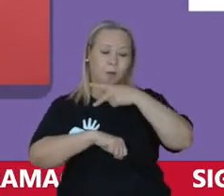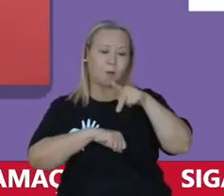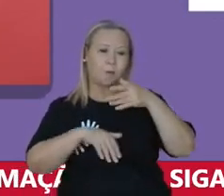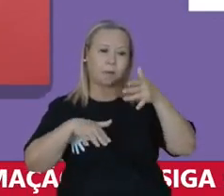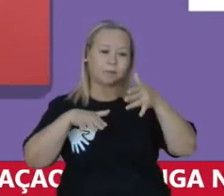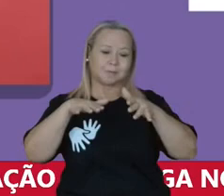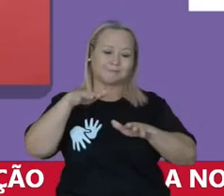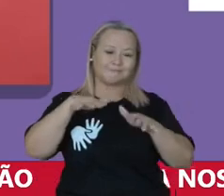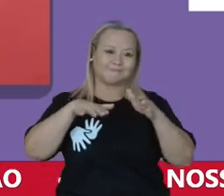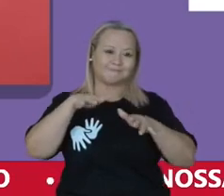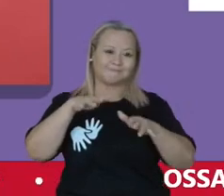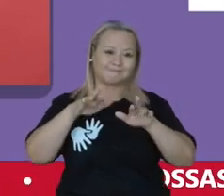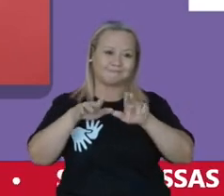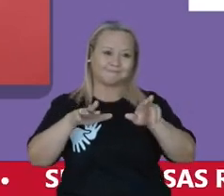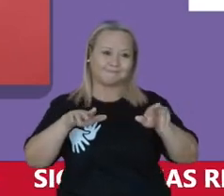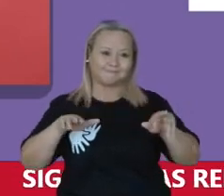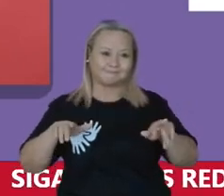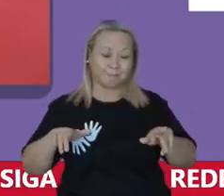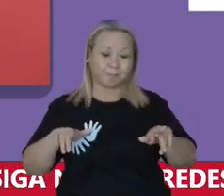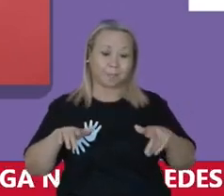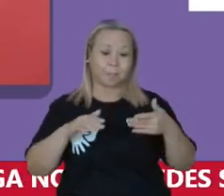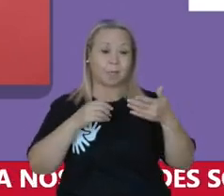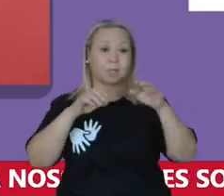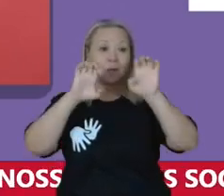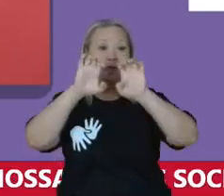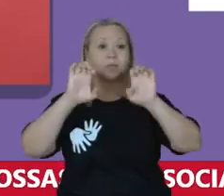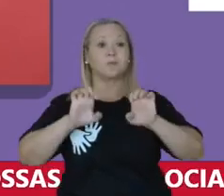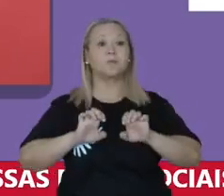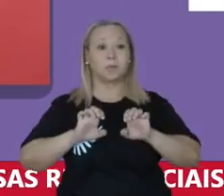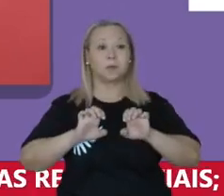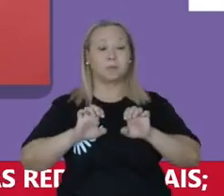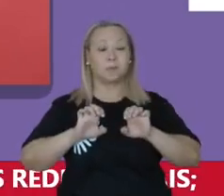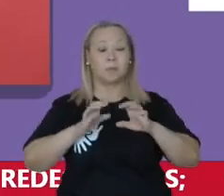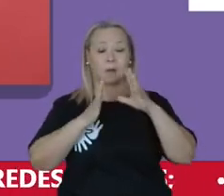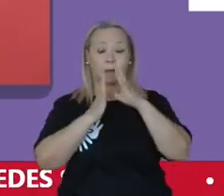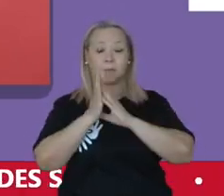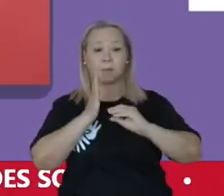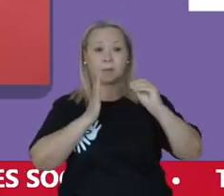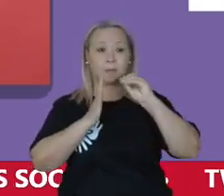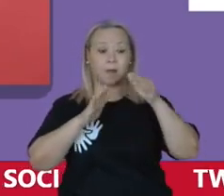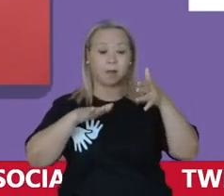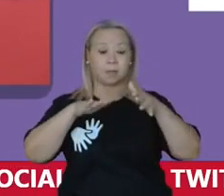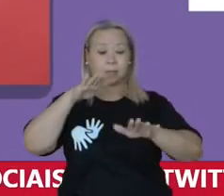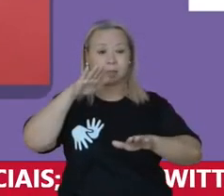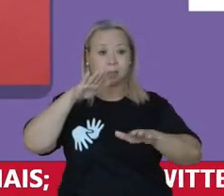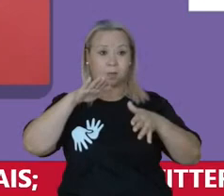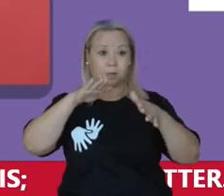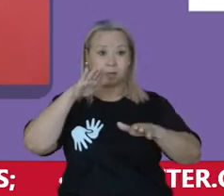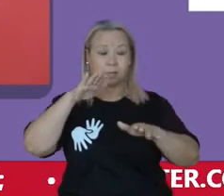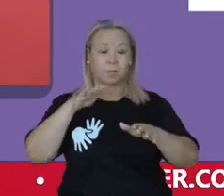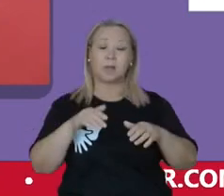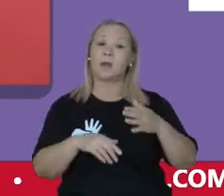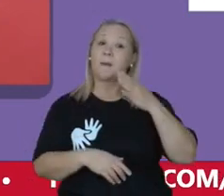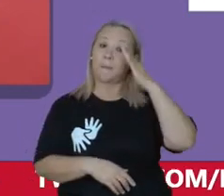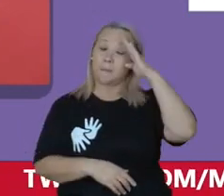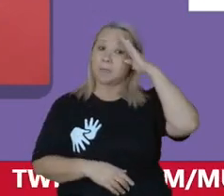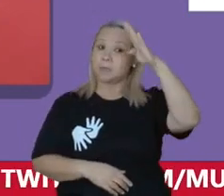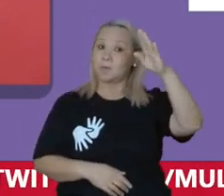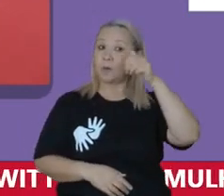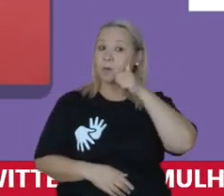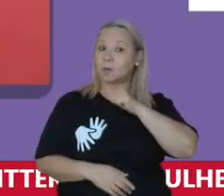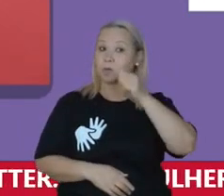desigual. Tem outros patamares de desigualdade, mas do ponto de vista da desigualdade com as mulheres